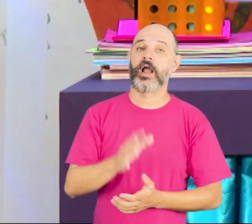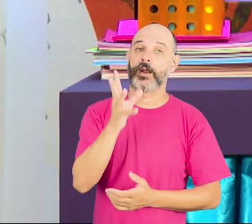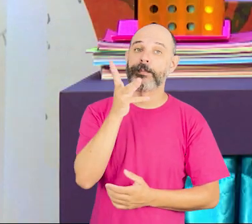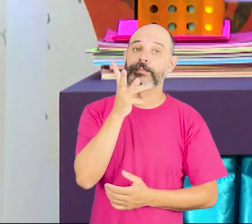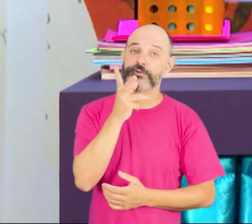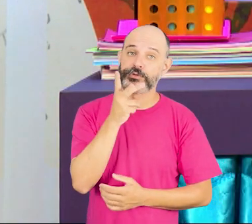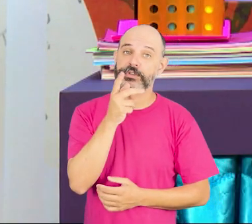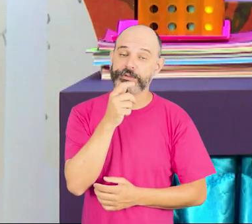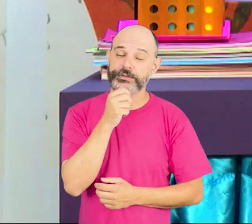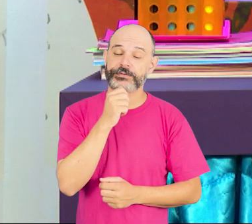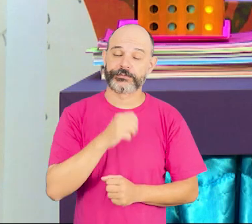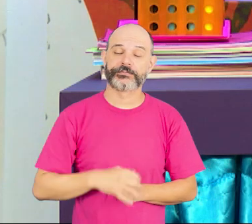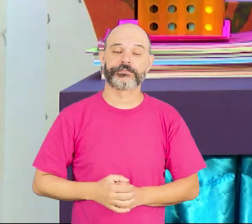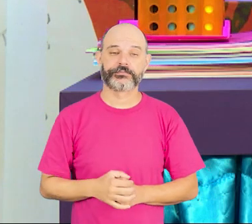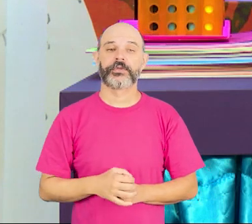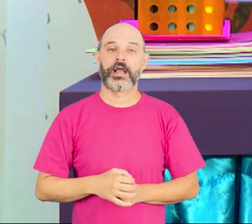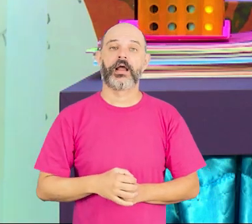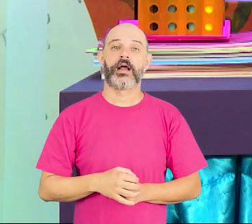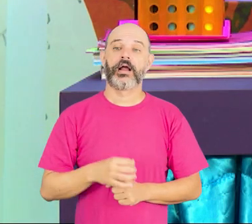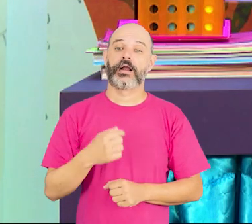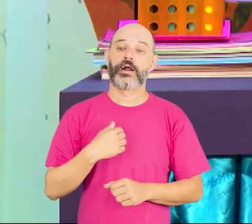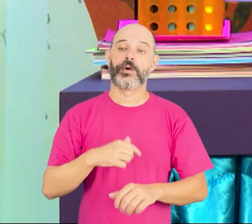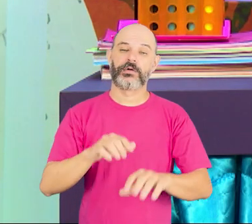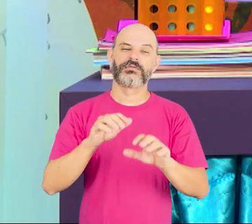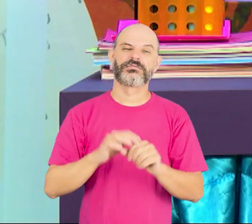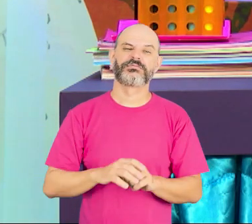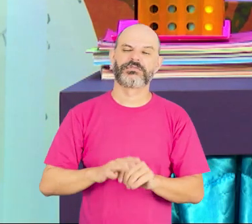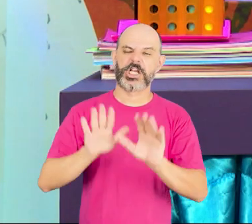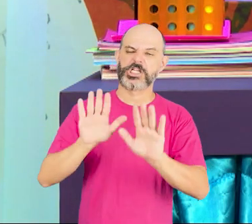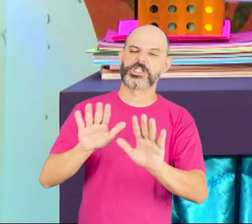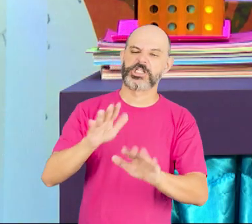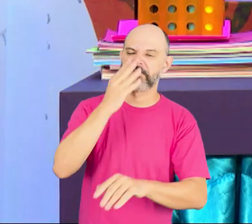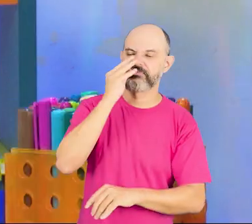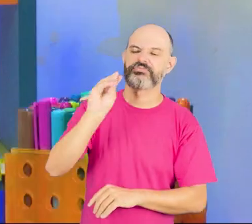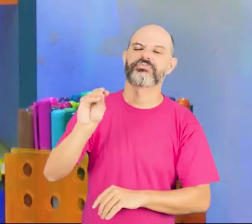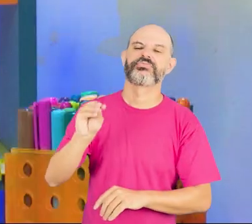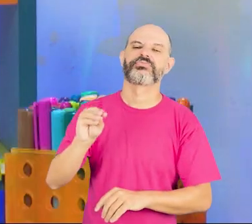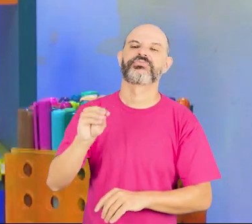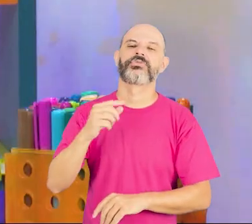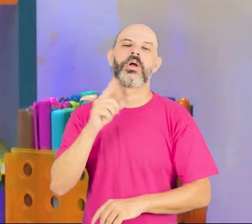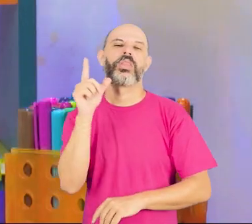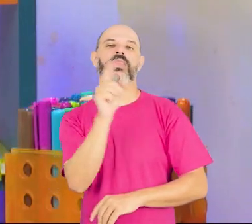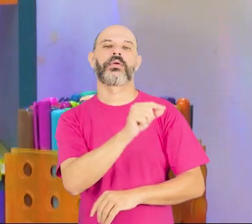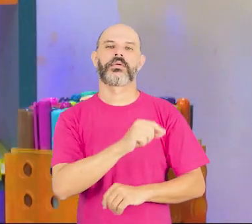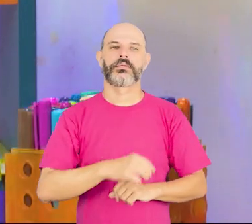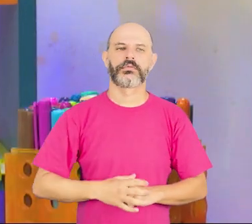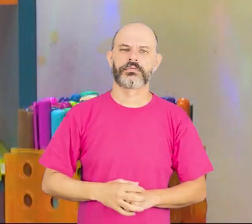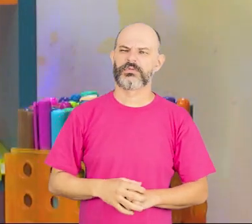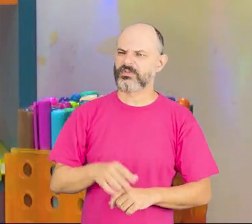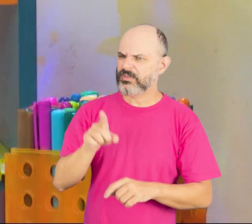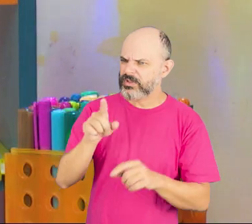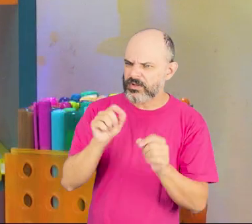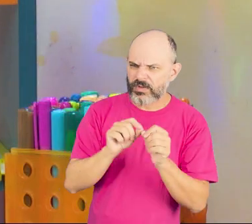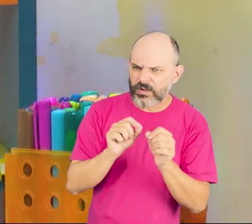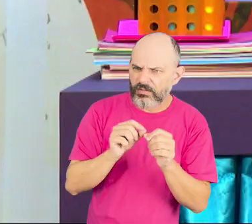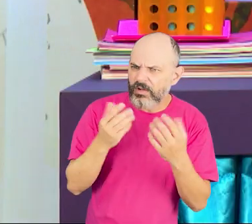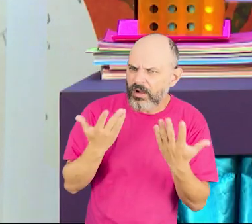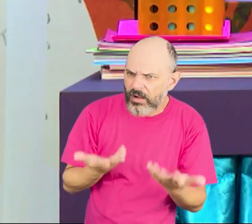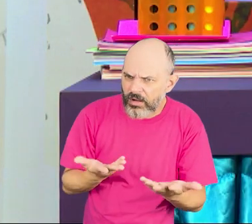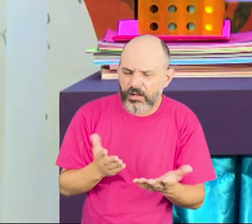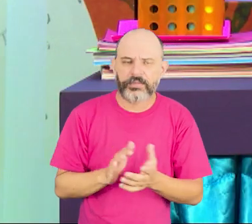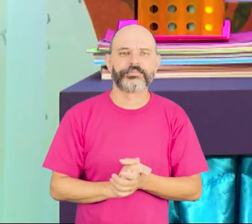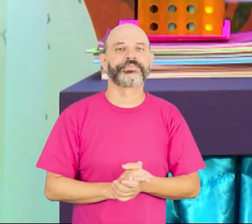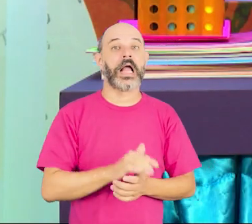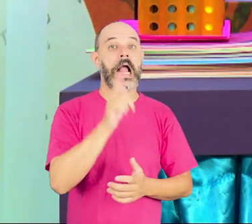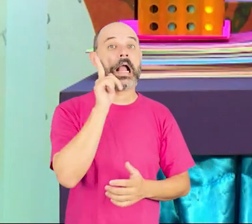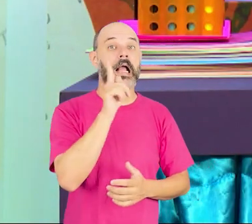Eles estavam demorando! Aí, eu deixei eles pra trás! Você o quê?